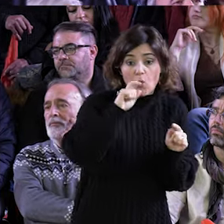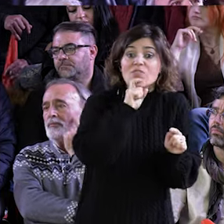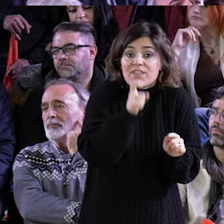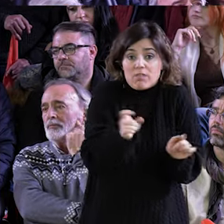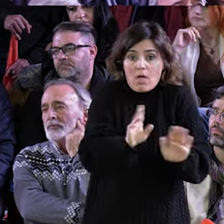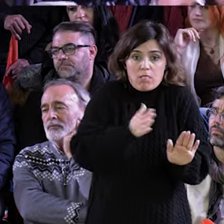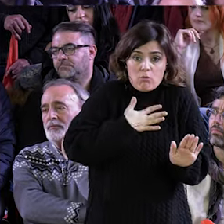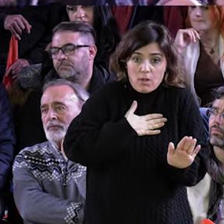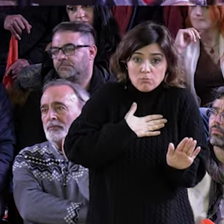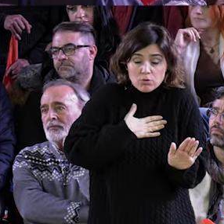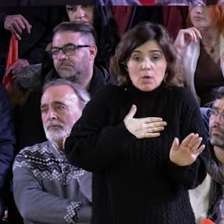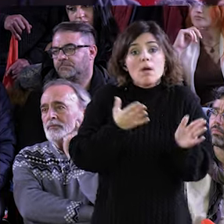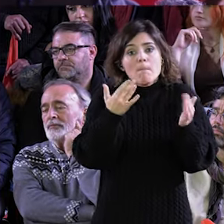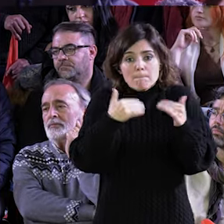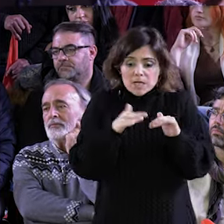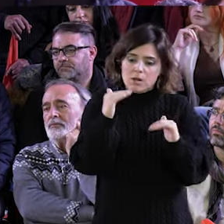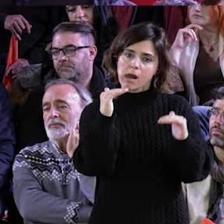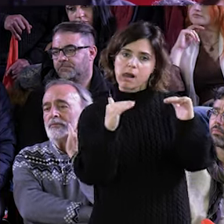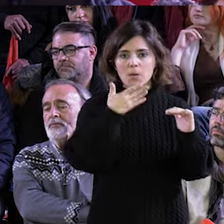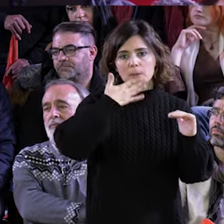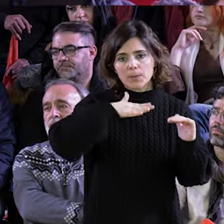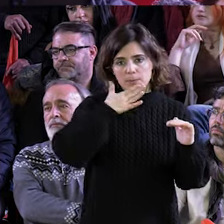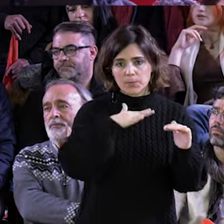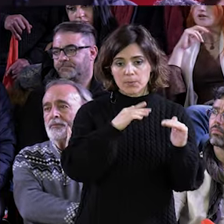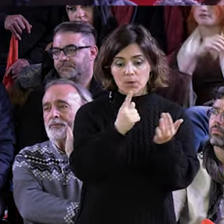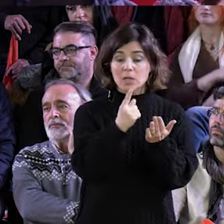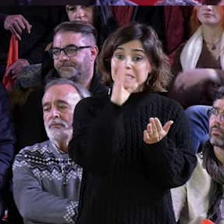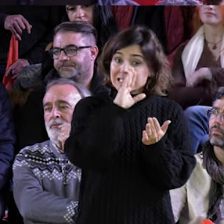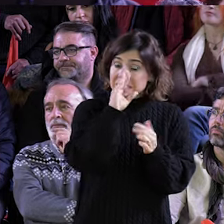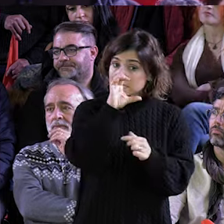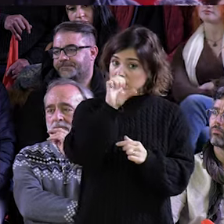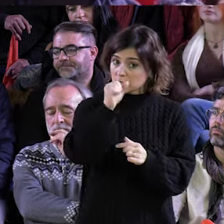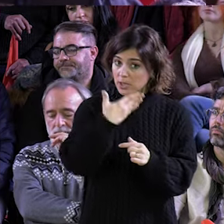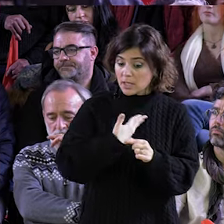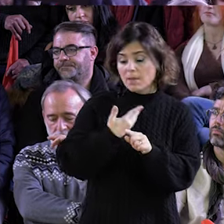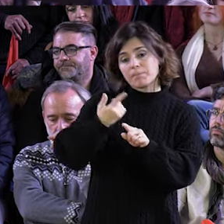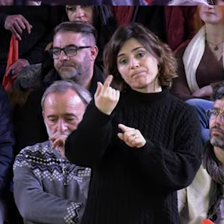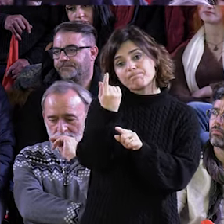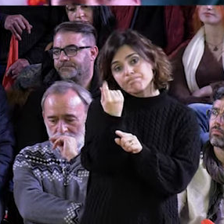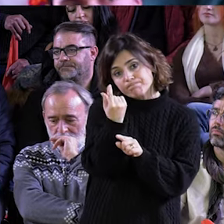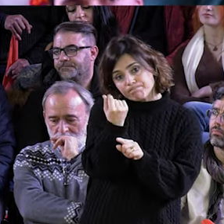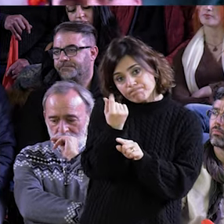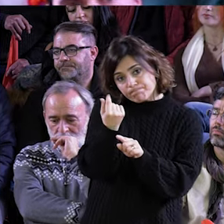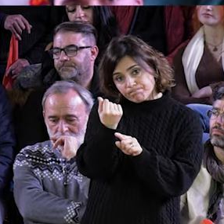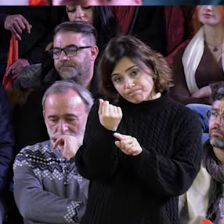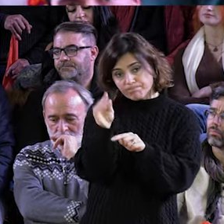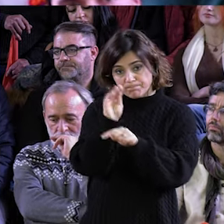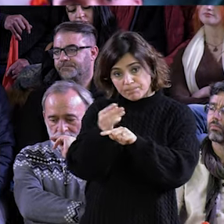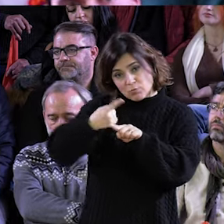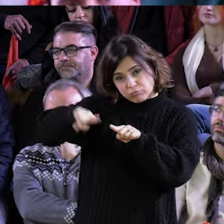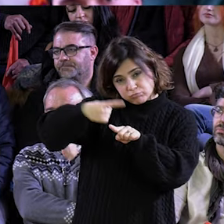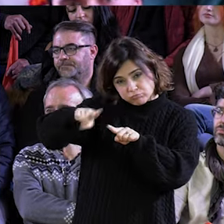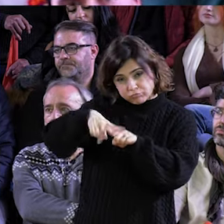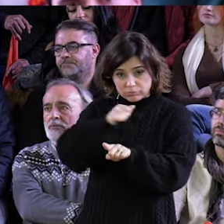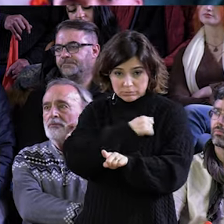caro. E se a Caixa Geral de Depósitos baixar os juros do crédito à habitação, há duas coisas que podem acontecer. Para além do benefício imediato